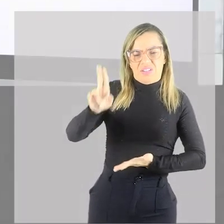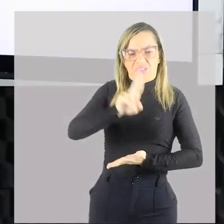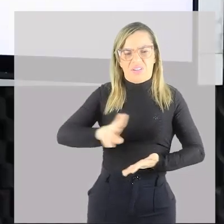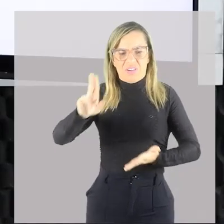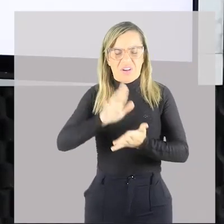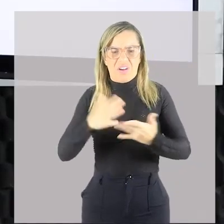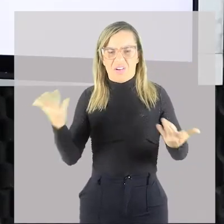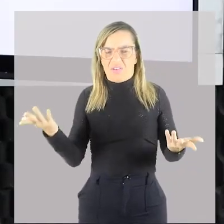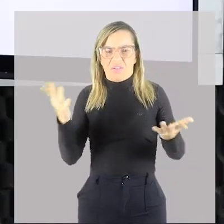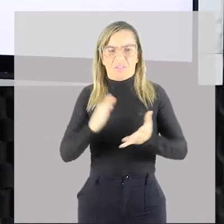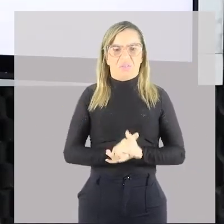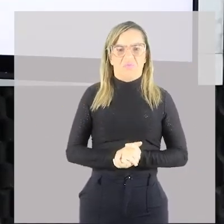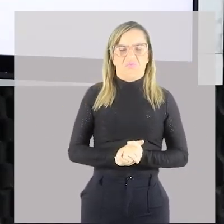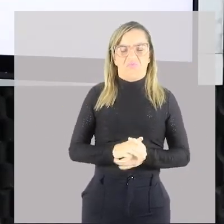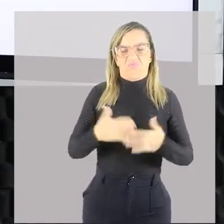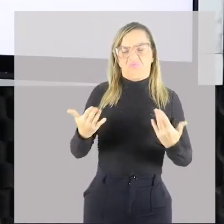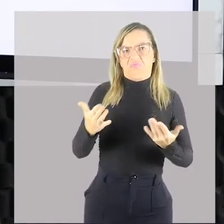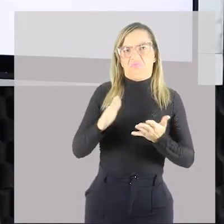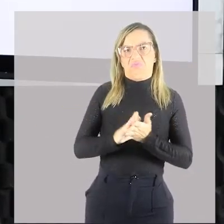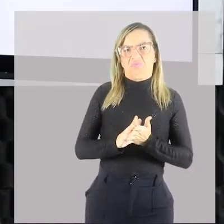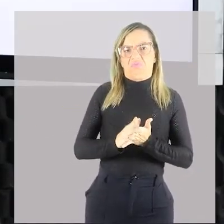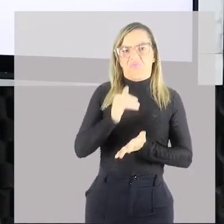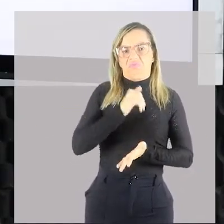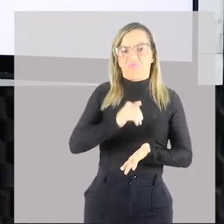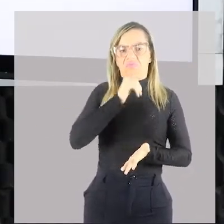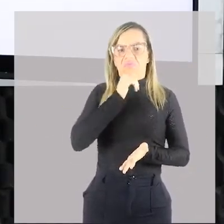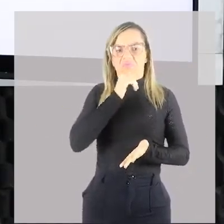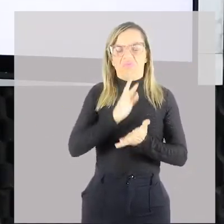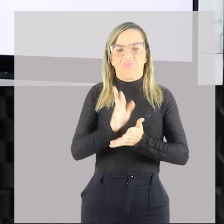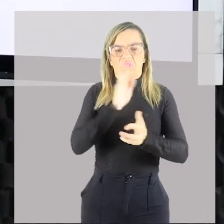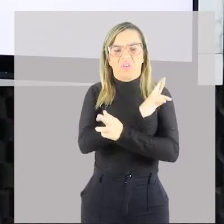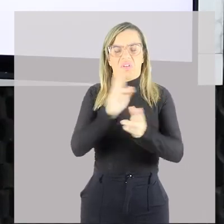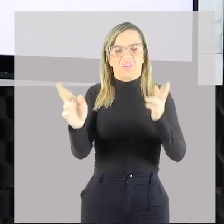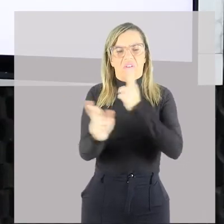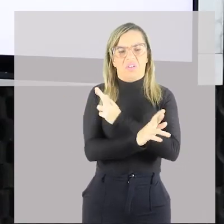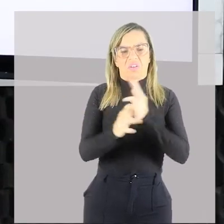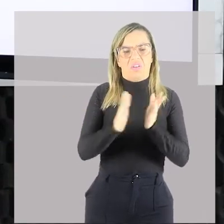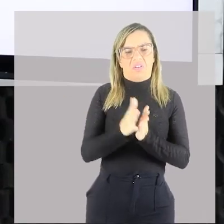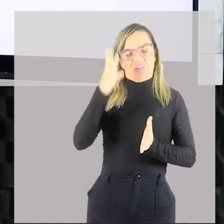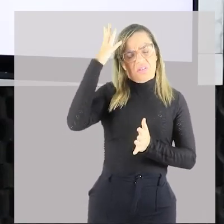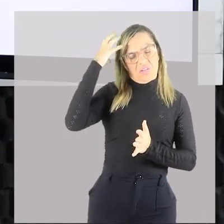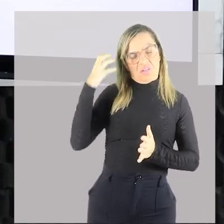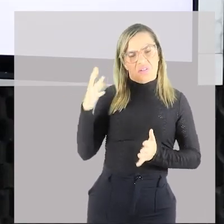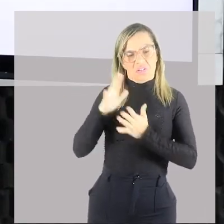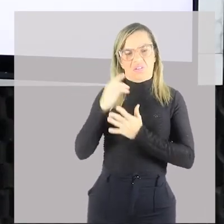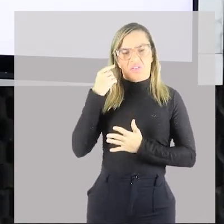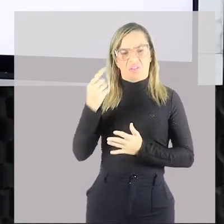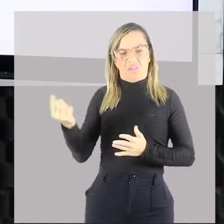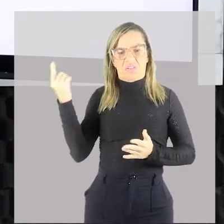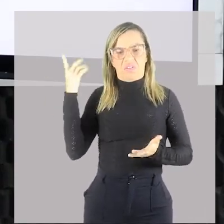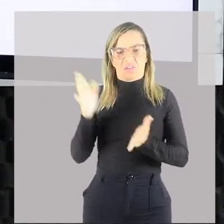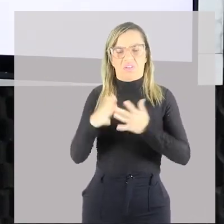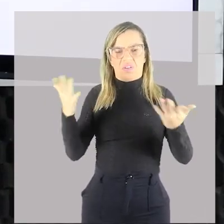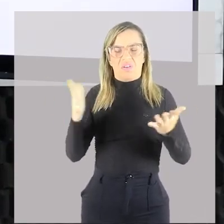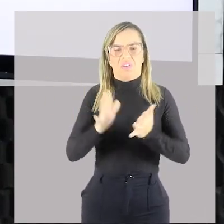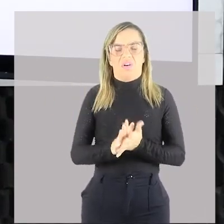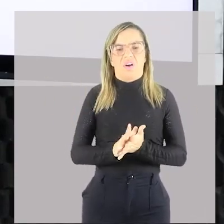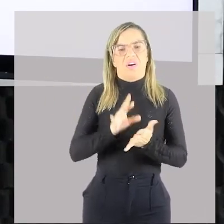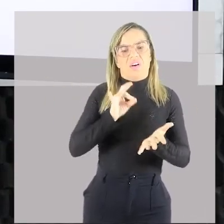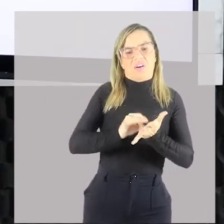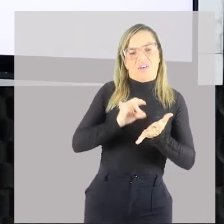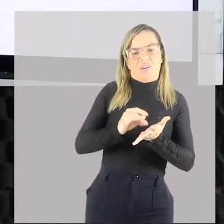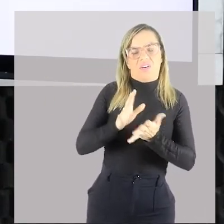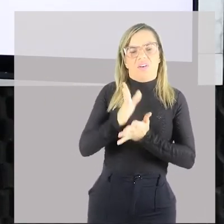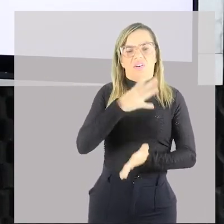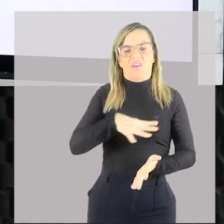por exemplo, questões que se referem a Rousseau com esta prerrogativa, porque realmente Rousseau é conhecido como um